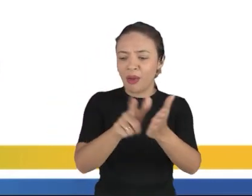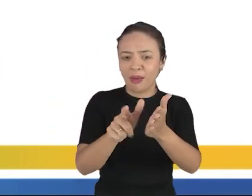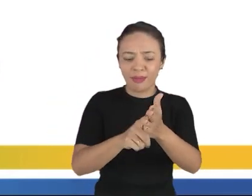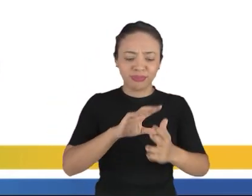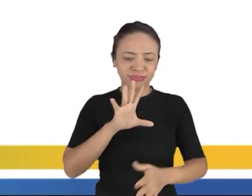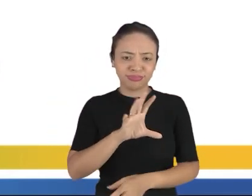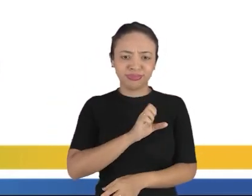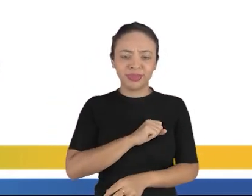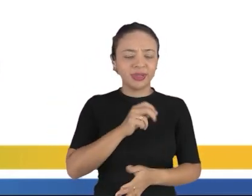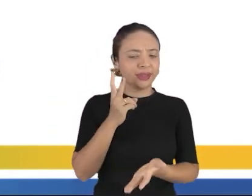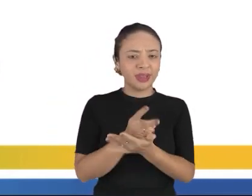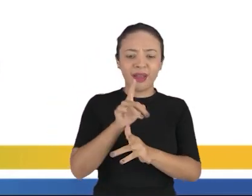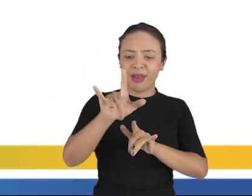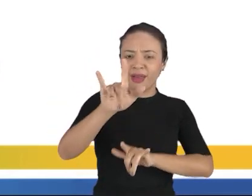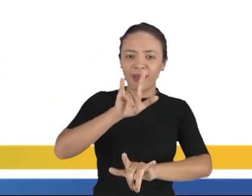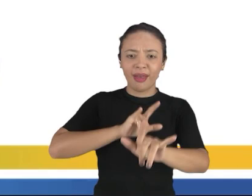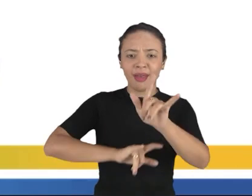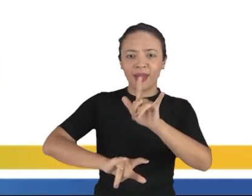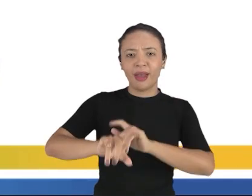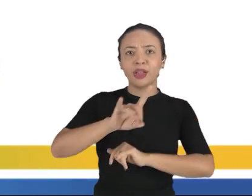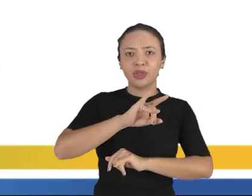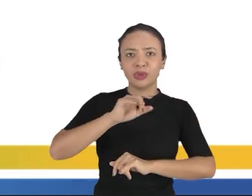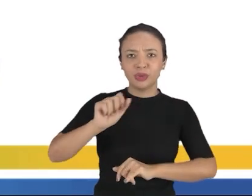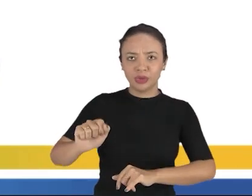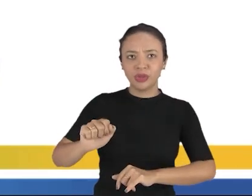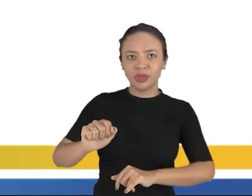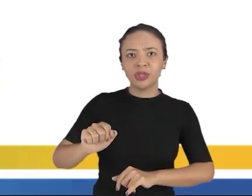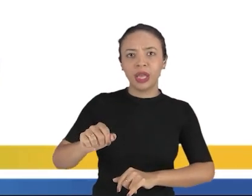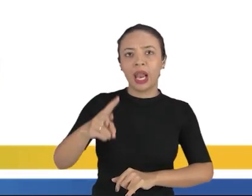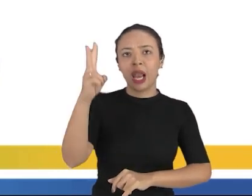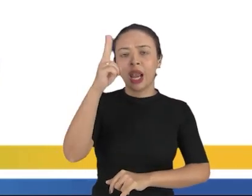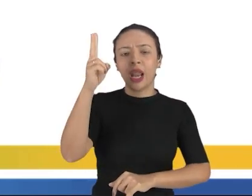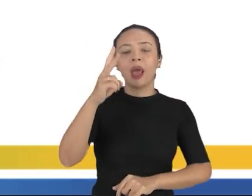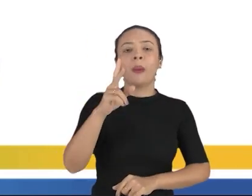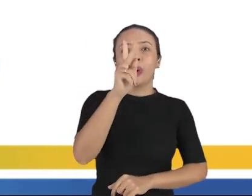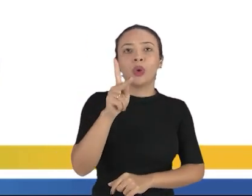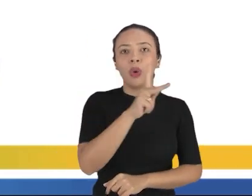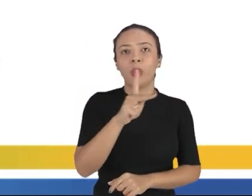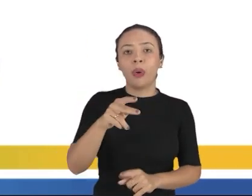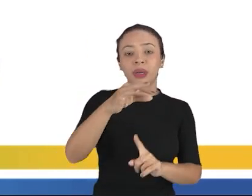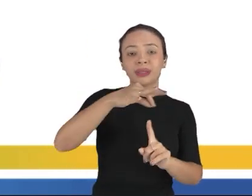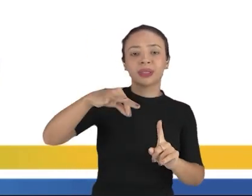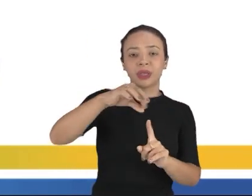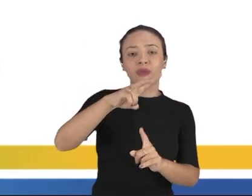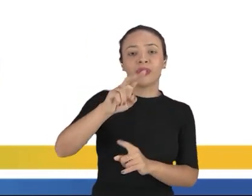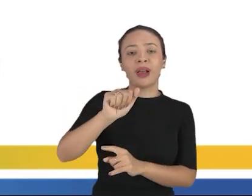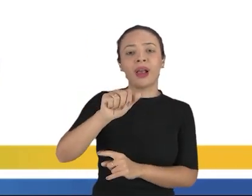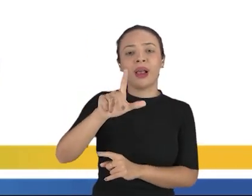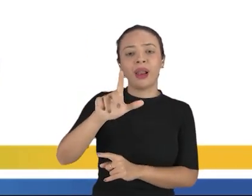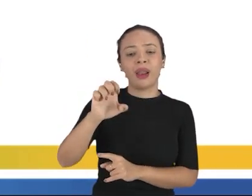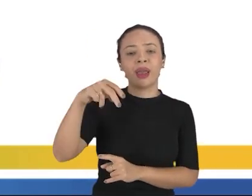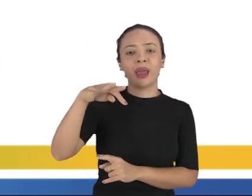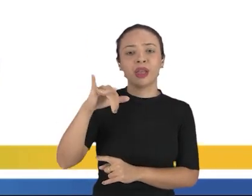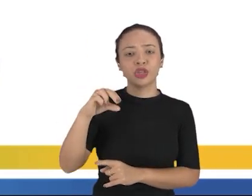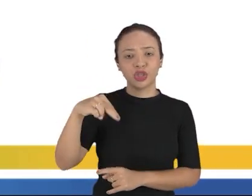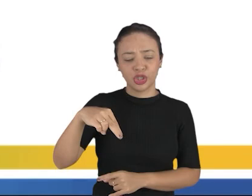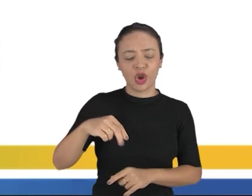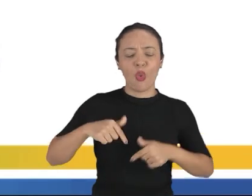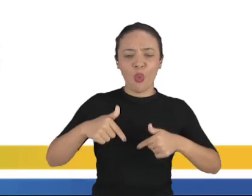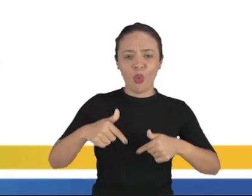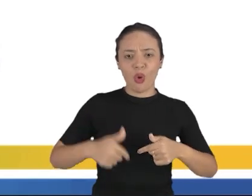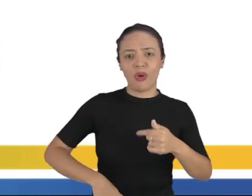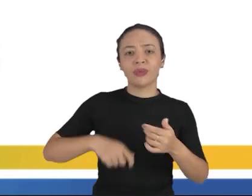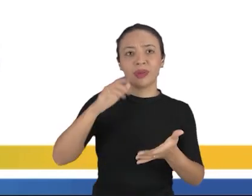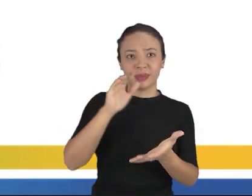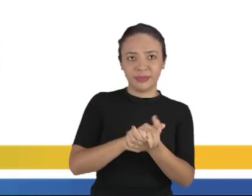amorosos e se declarar para as pessoas amadas nessa data em memória ao bispo São Valentim, defensor do casamento. Próxima, as